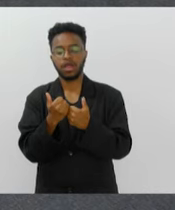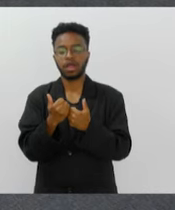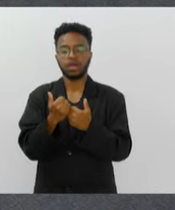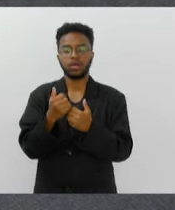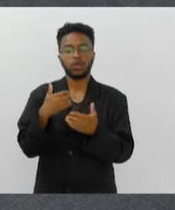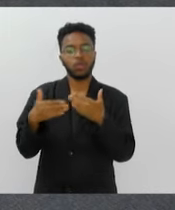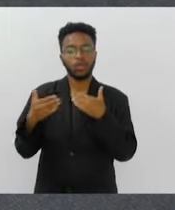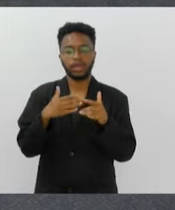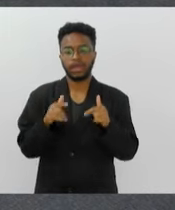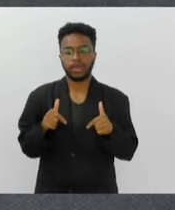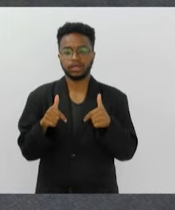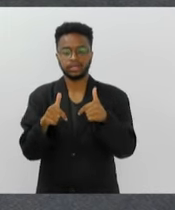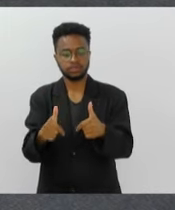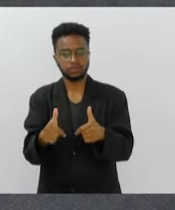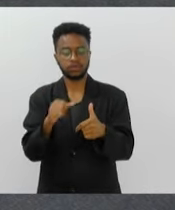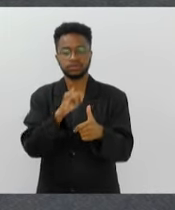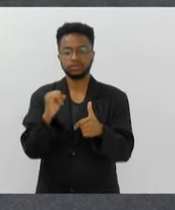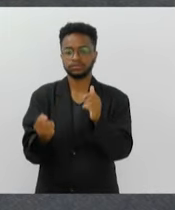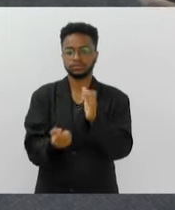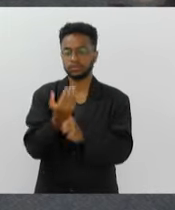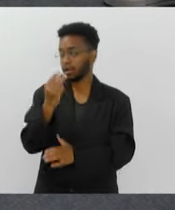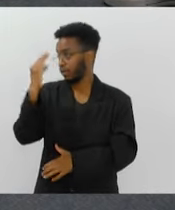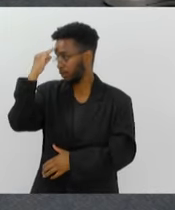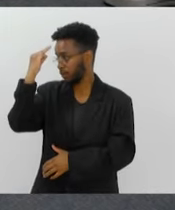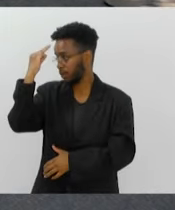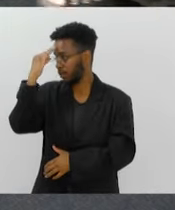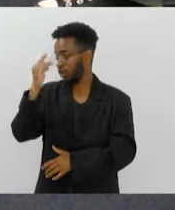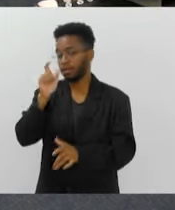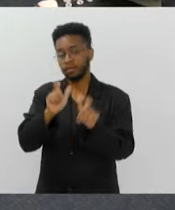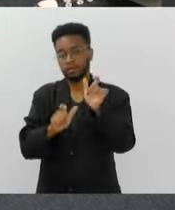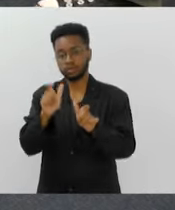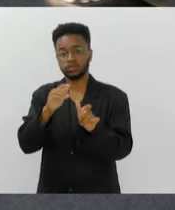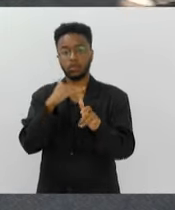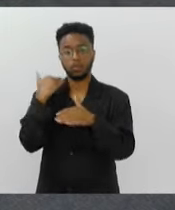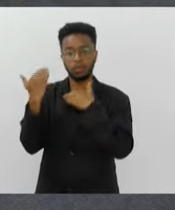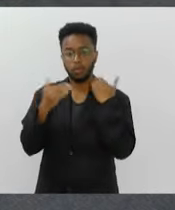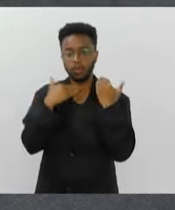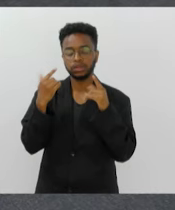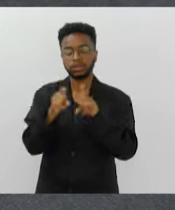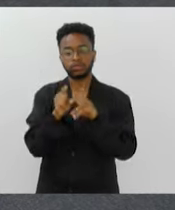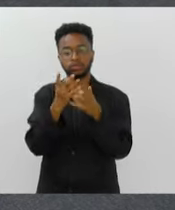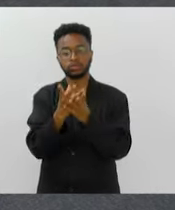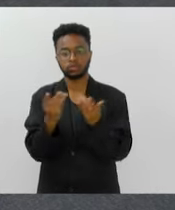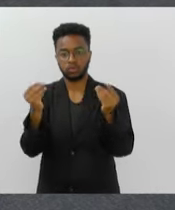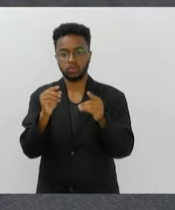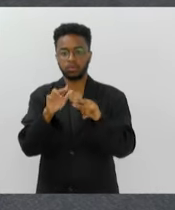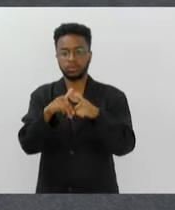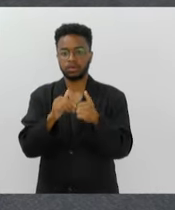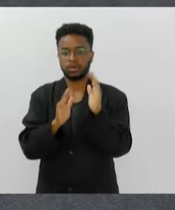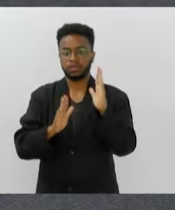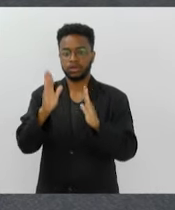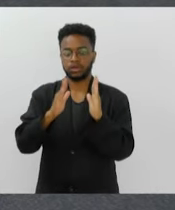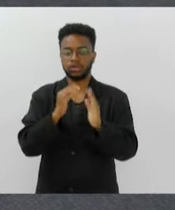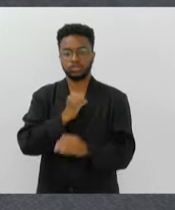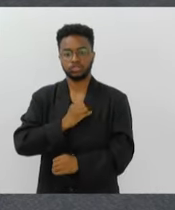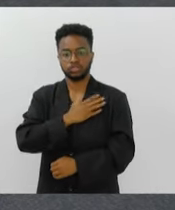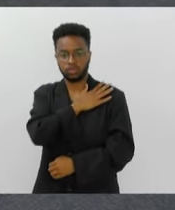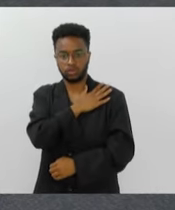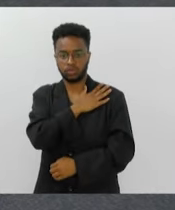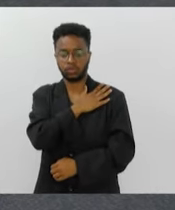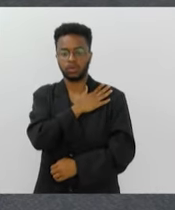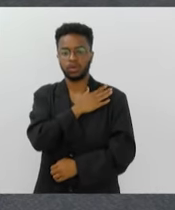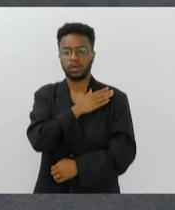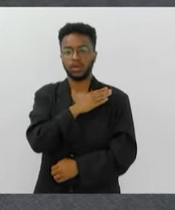iniciativa que construa a memória dos os mortos e desaparecidos pela ditadura Empresarial militar que a partir